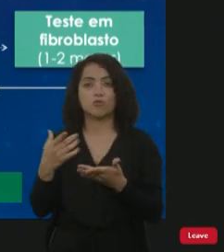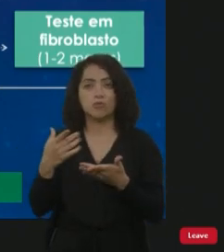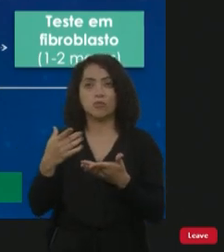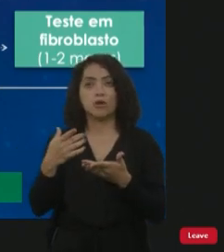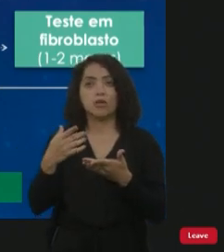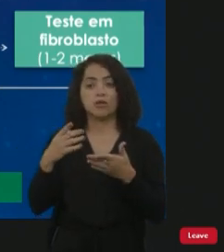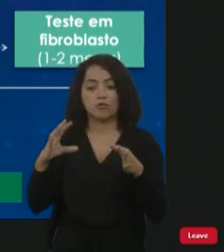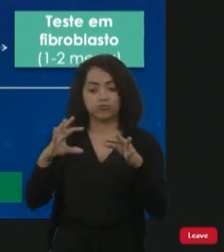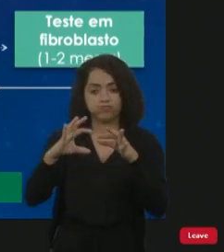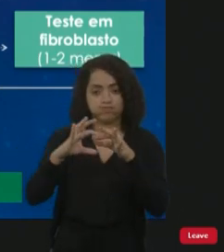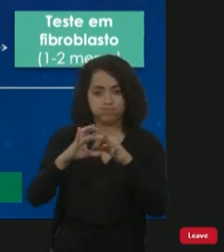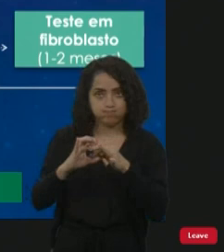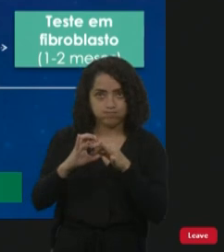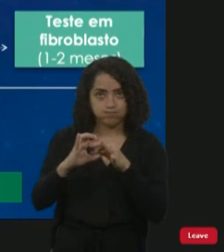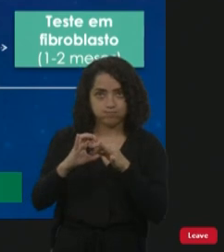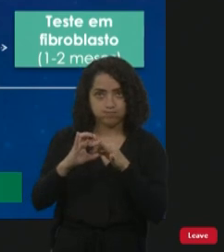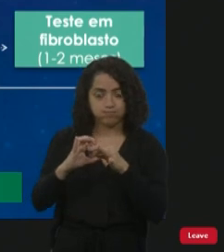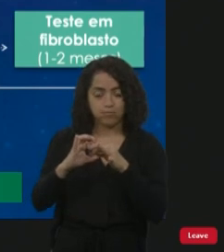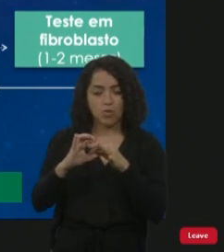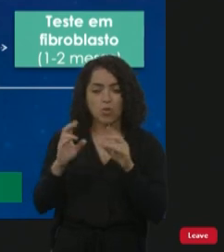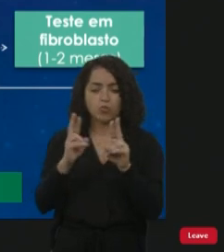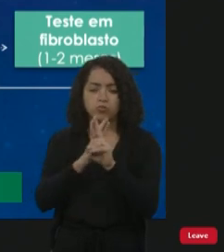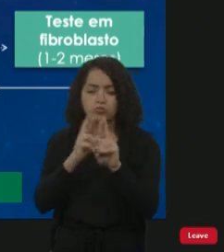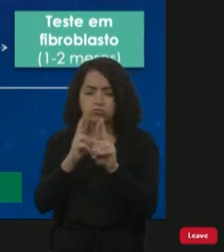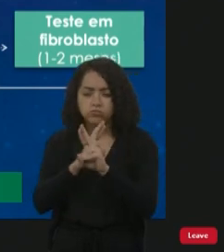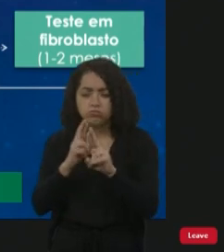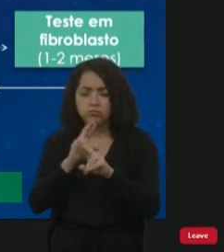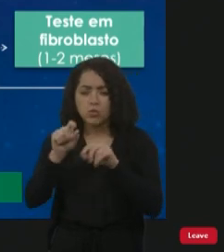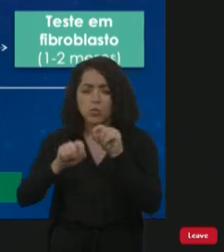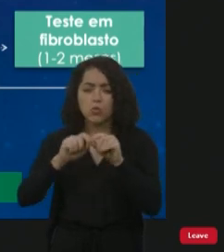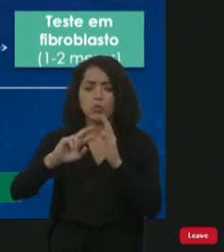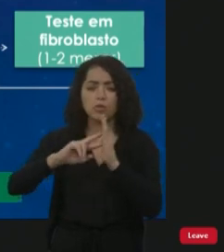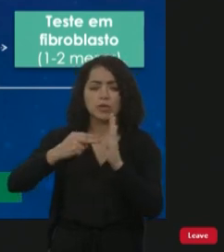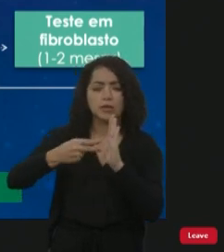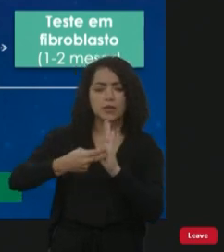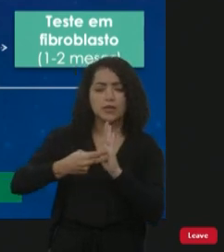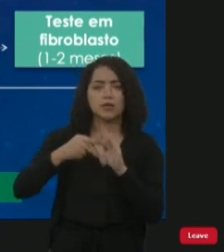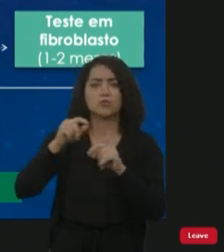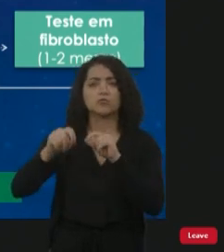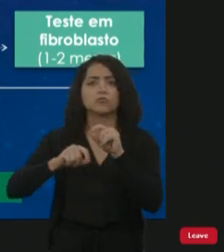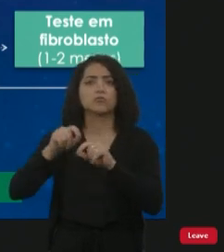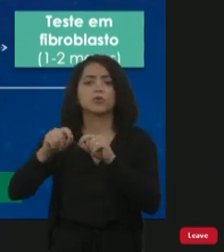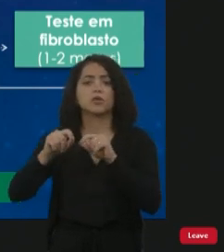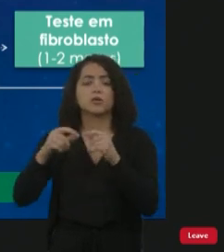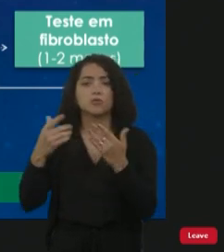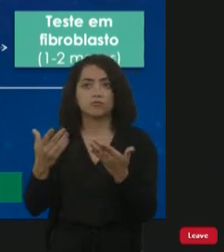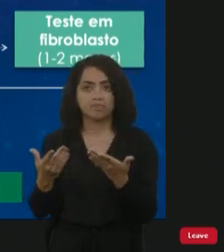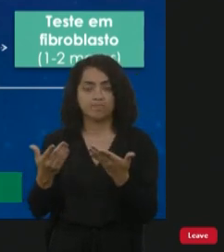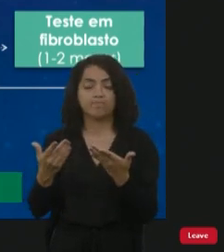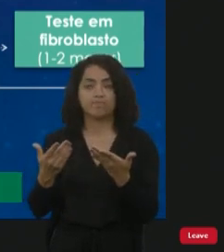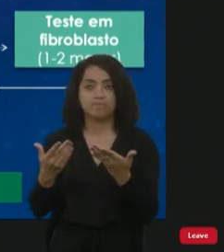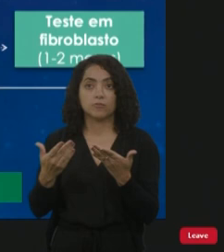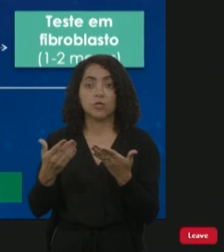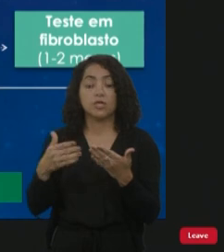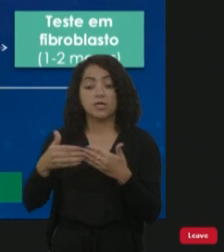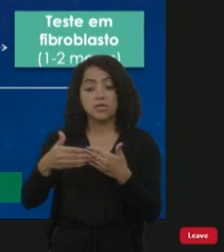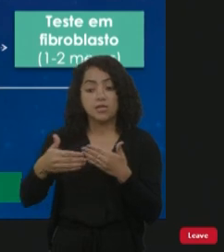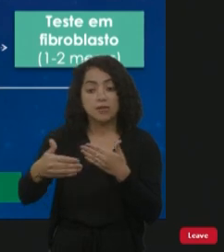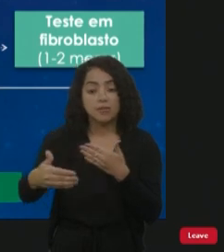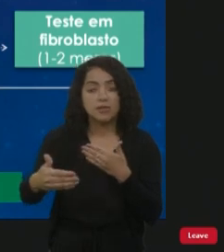correlacionar com o que significa aquela substância, qual via metabólica está relacionada àquela substância, e a partir